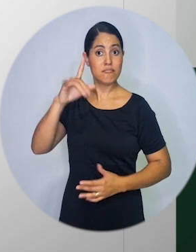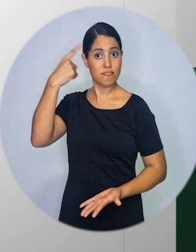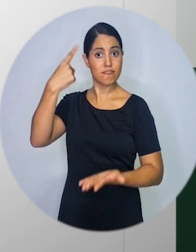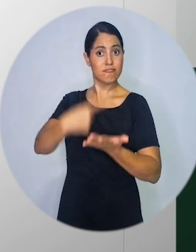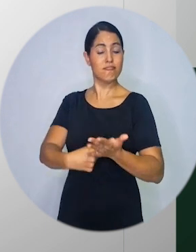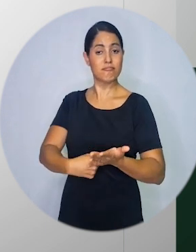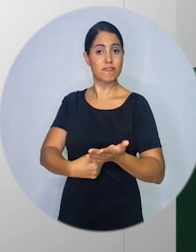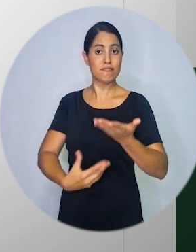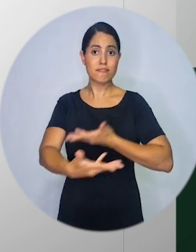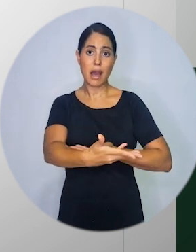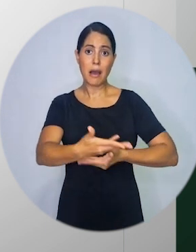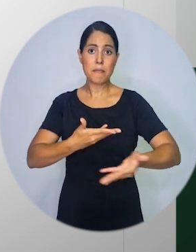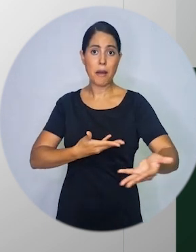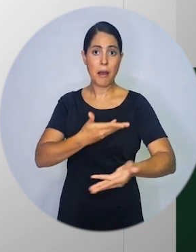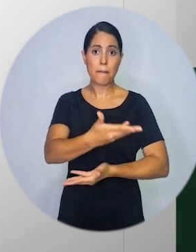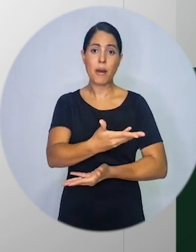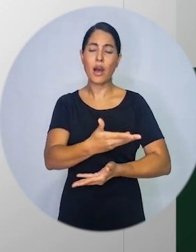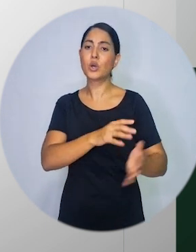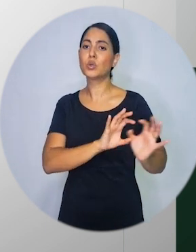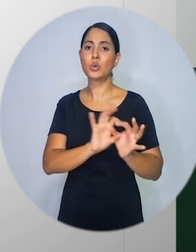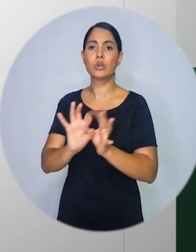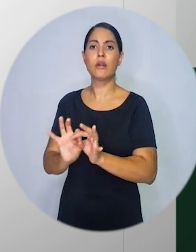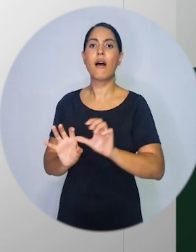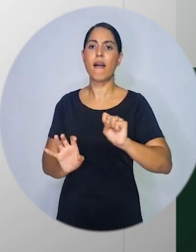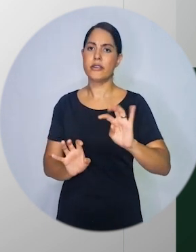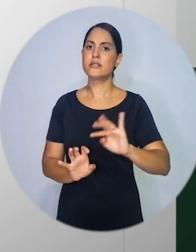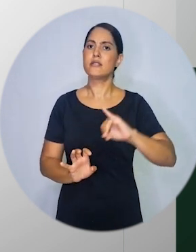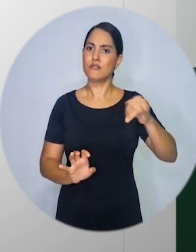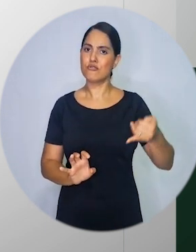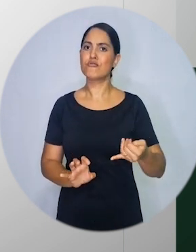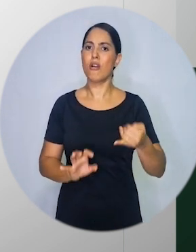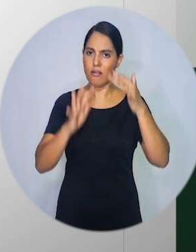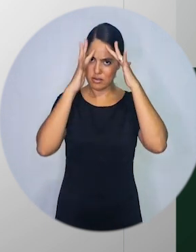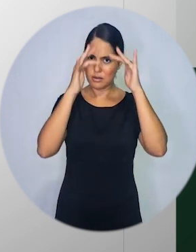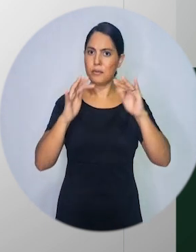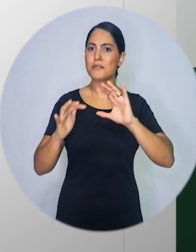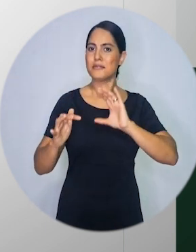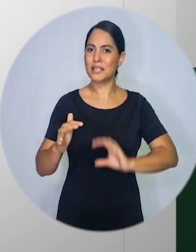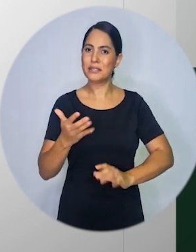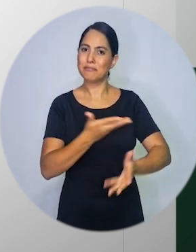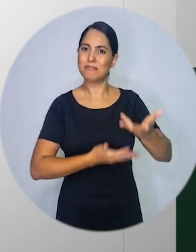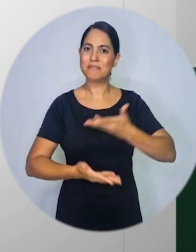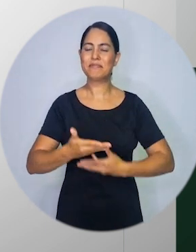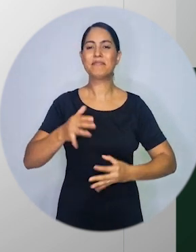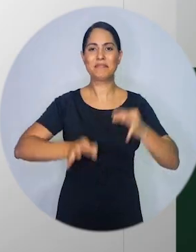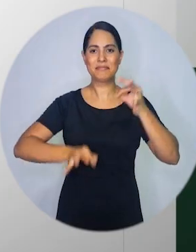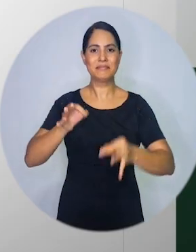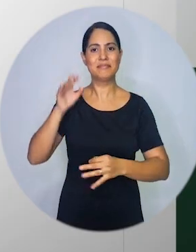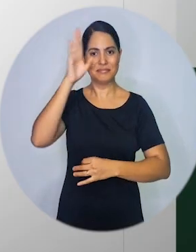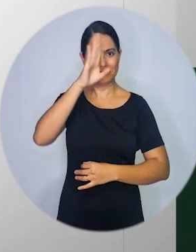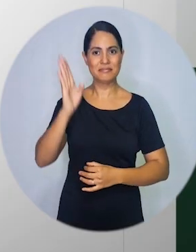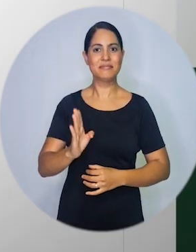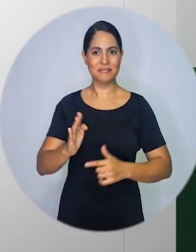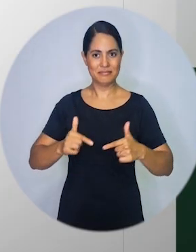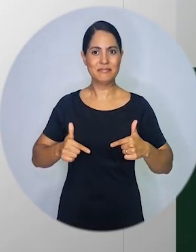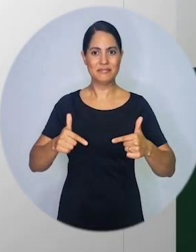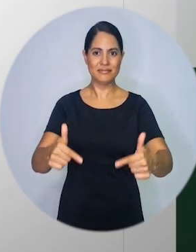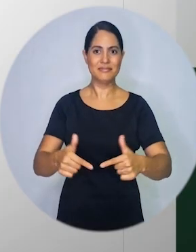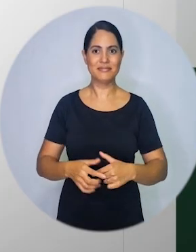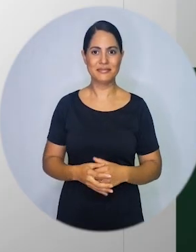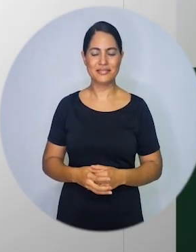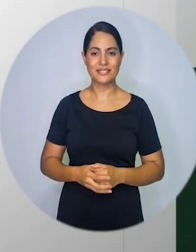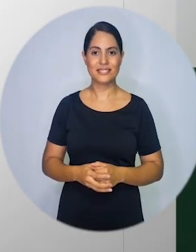está comprometida em colaborar com o STJ, assegurando que o Tribunal da Cidadania permaneça como um bastião da